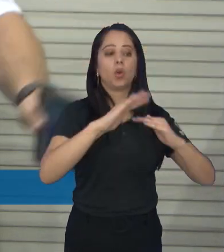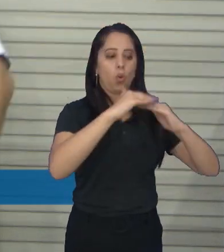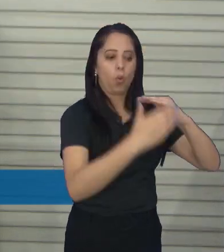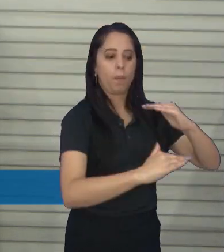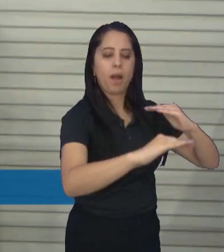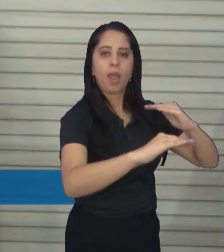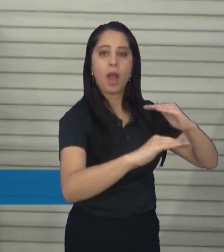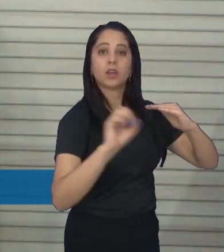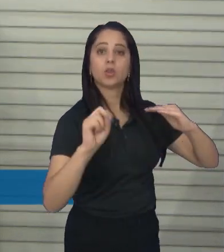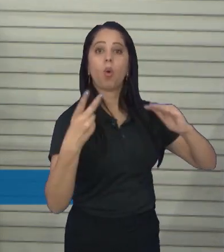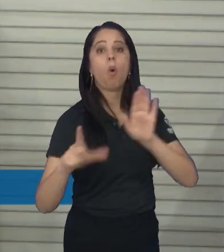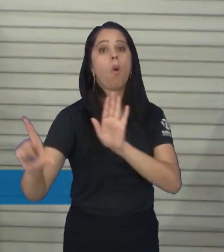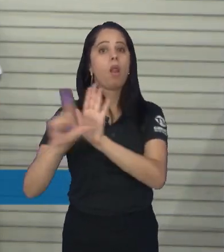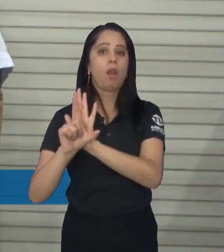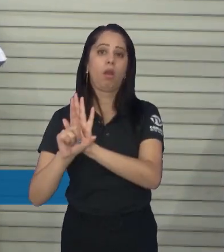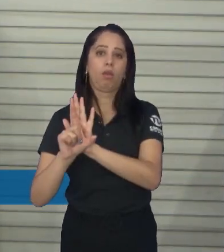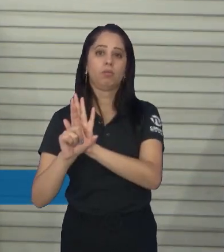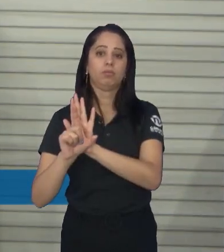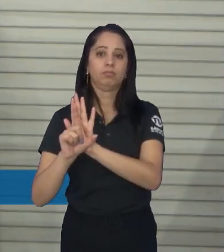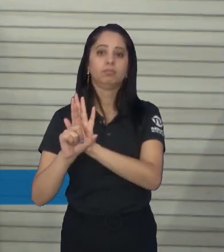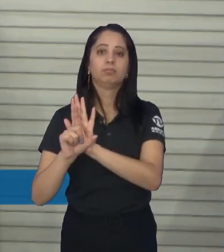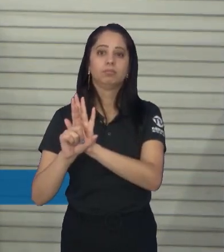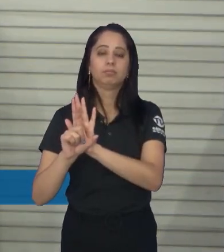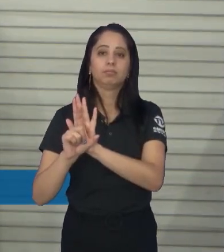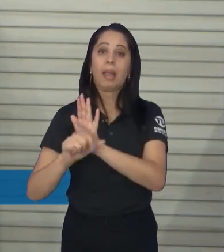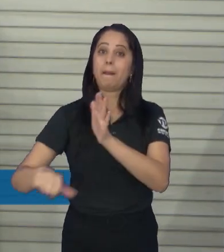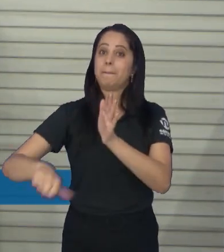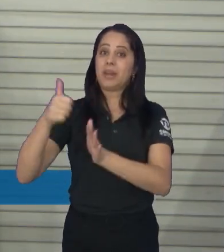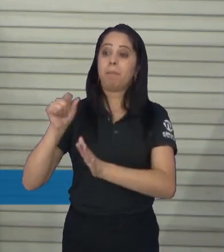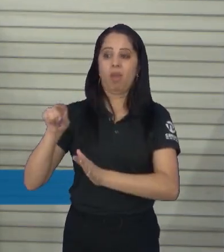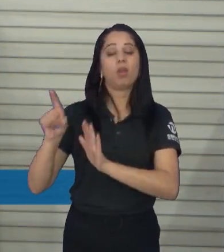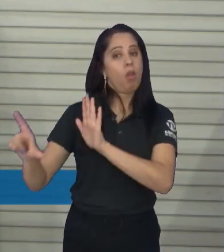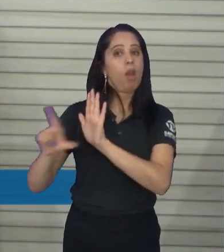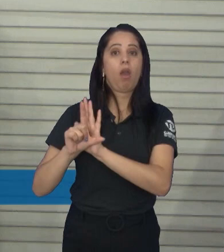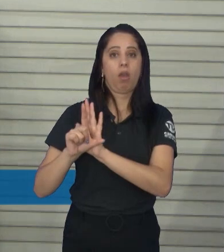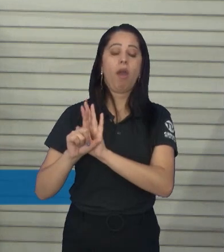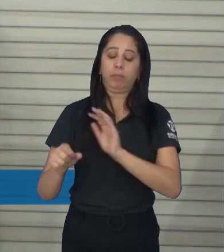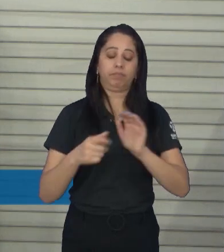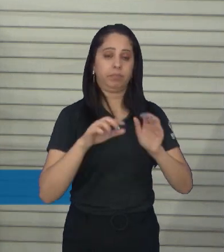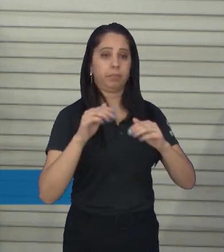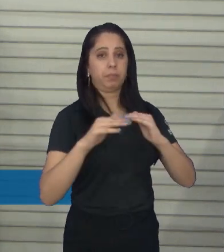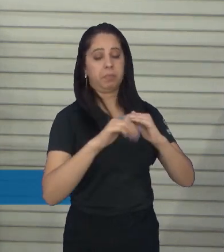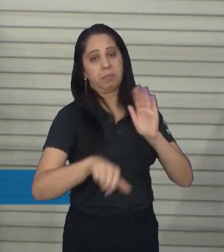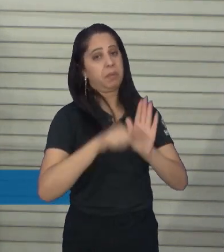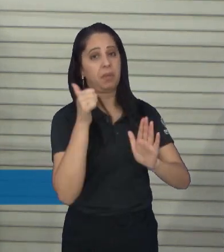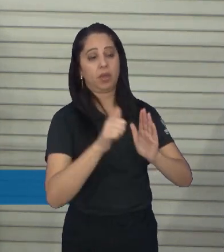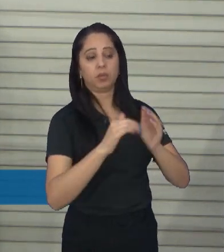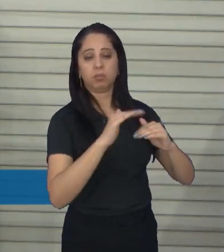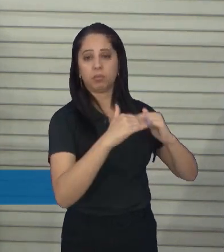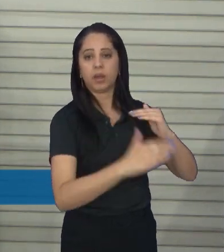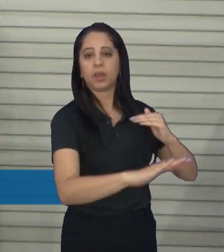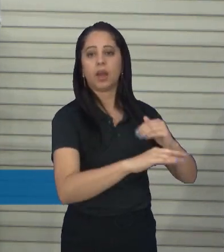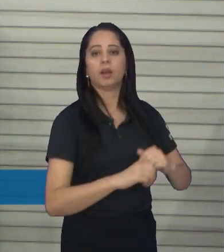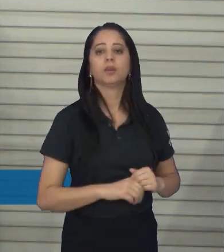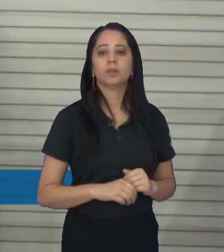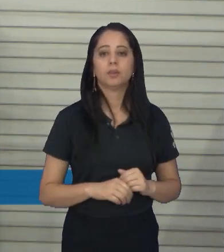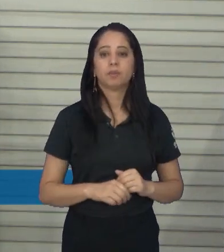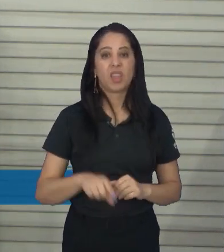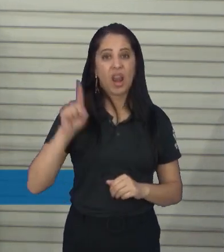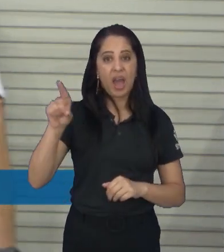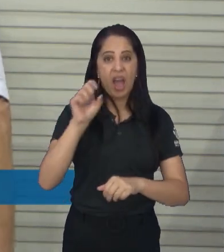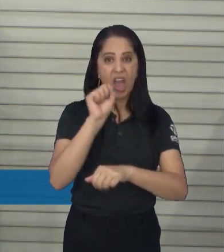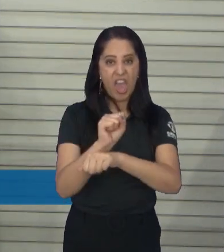o banhado veio primeiro sai antes de eu banhado primeira coisa quer dizer para você São Francisco está